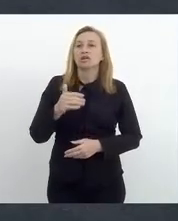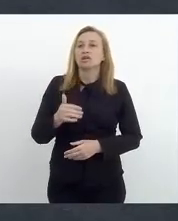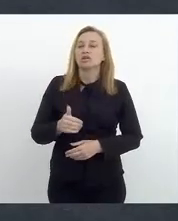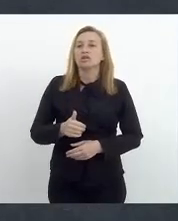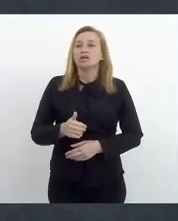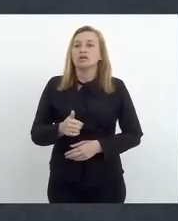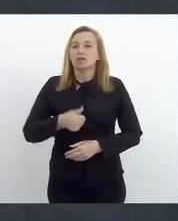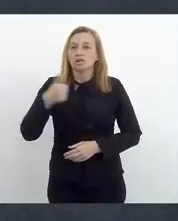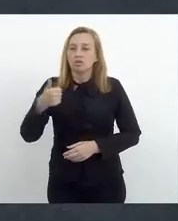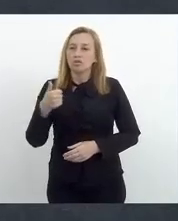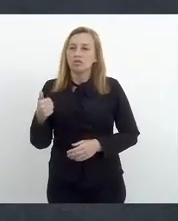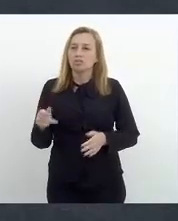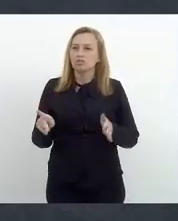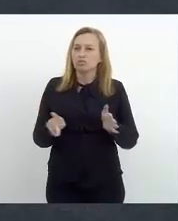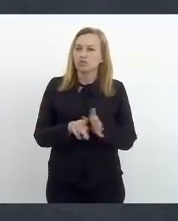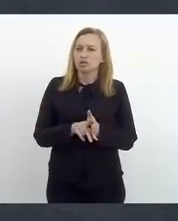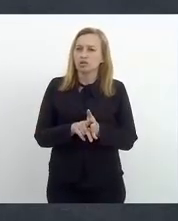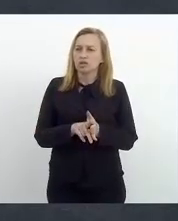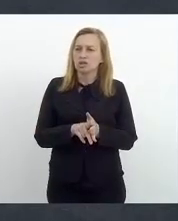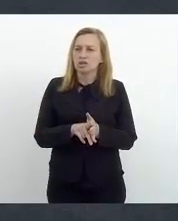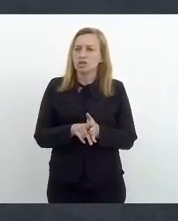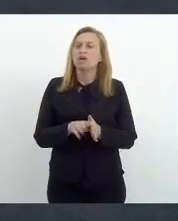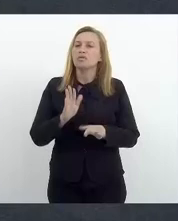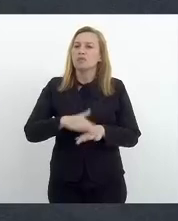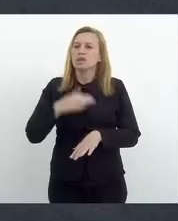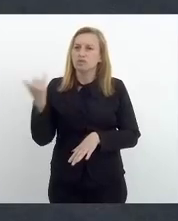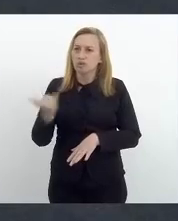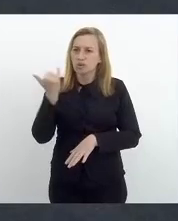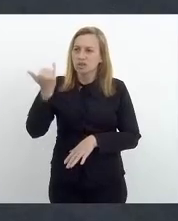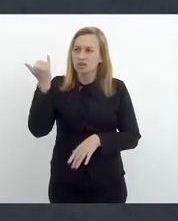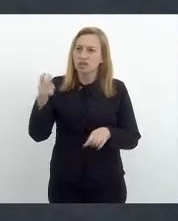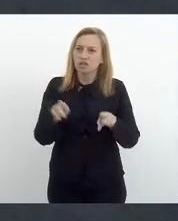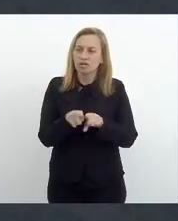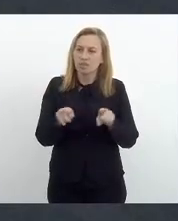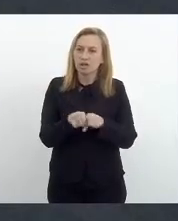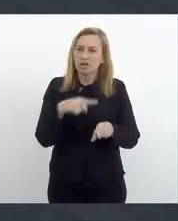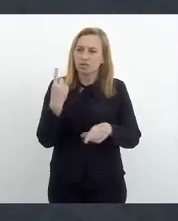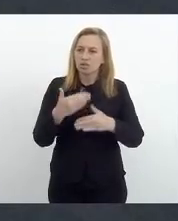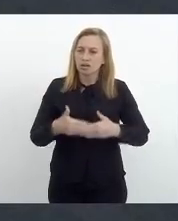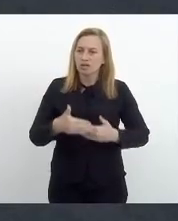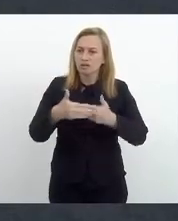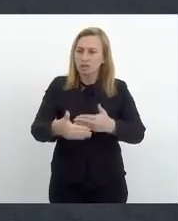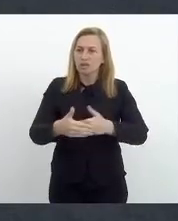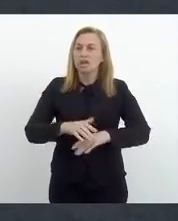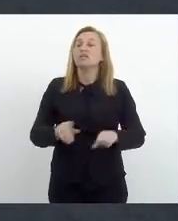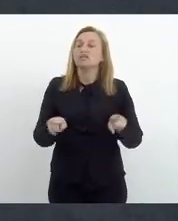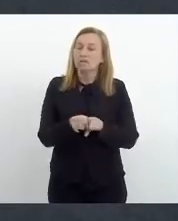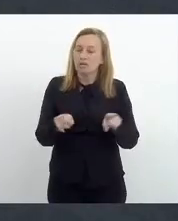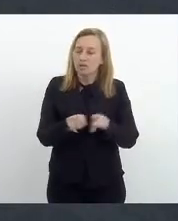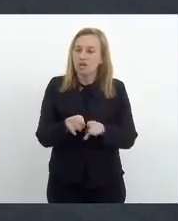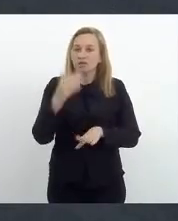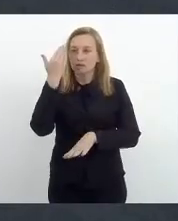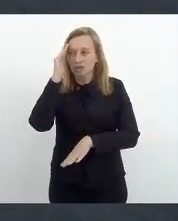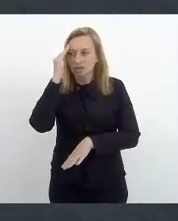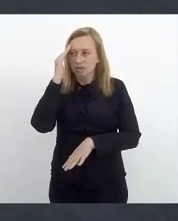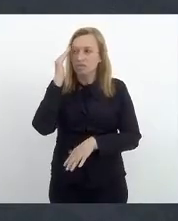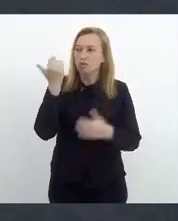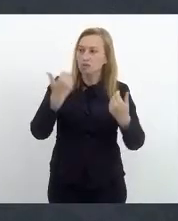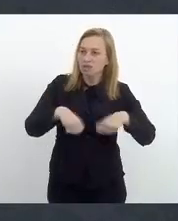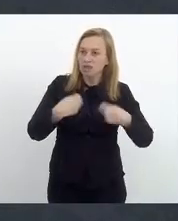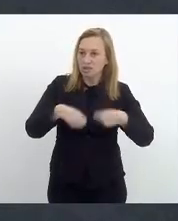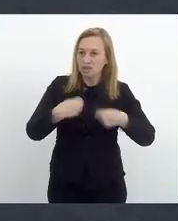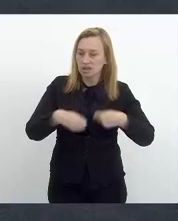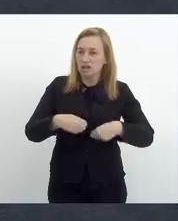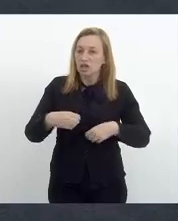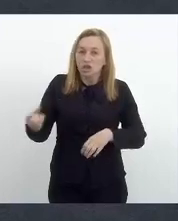chocou muitos projetos e vai ser mais importante ainda a gente avançar né tão bem nesse entendimento sobre a necessidade